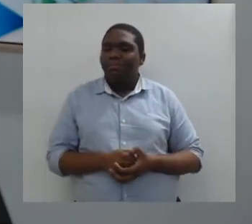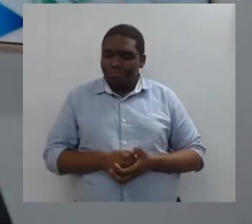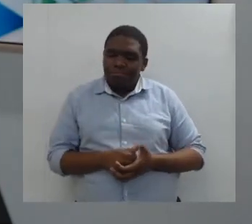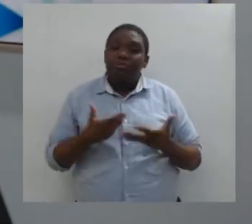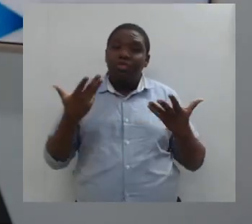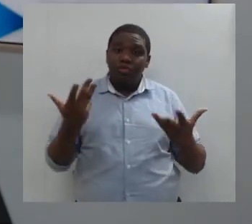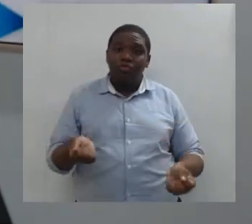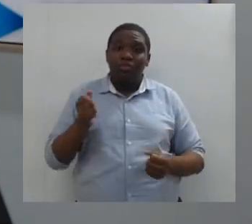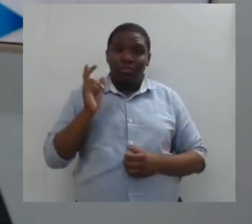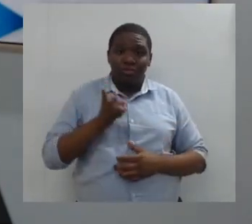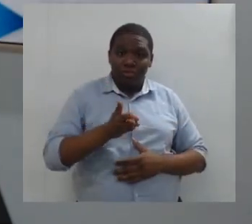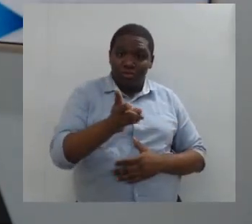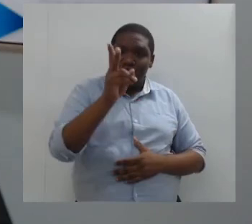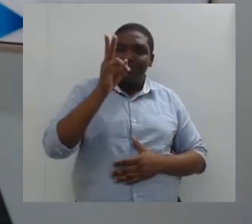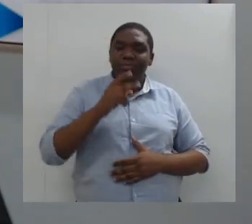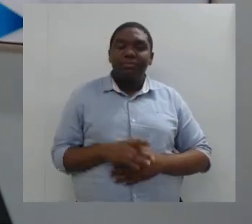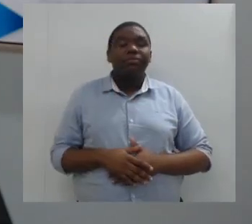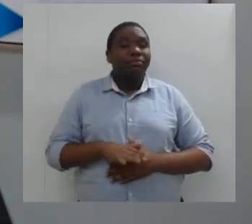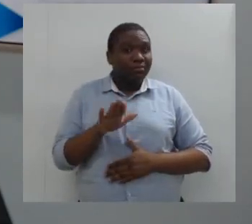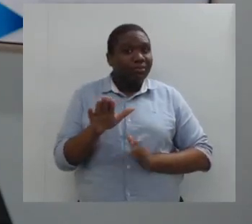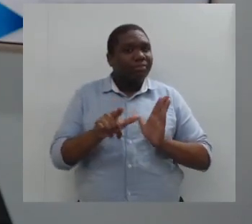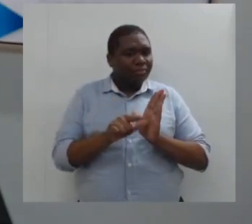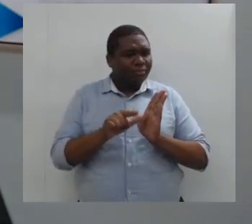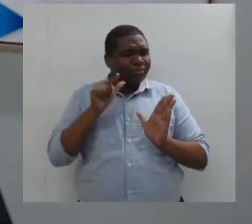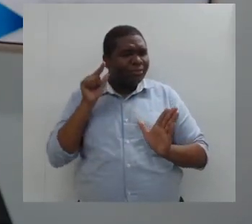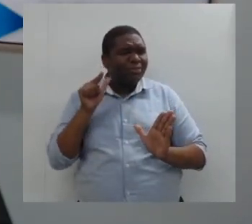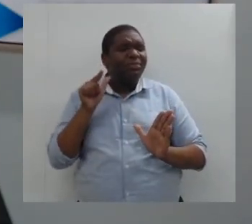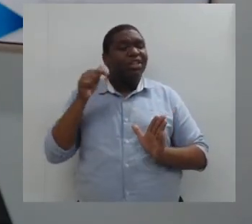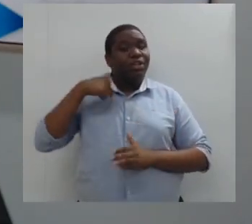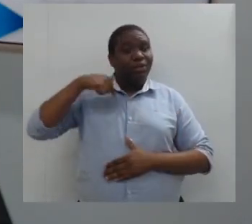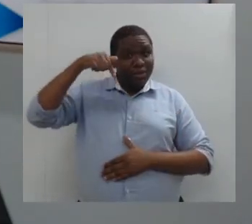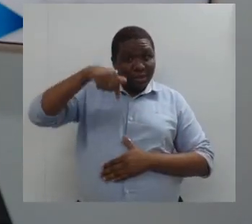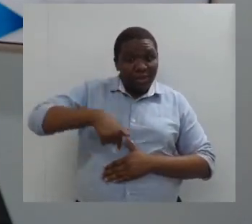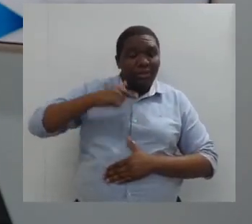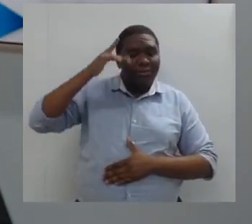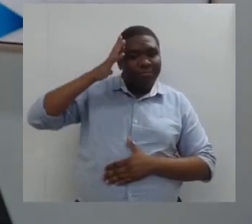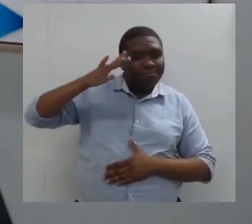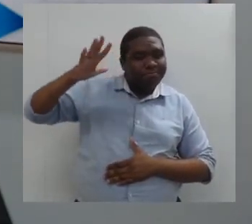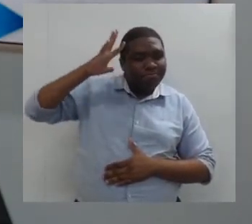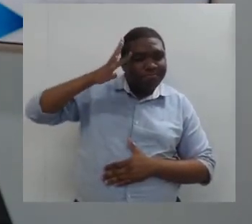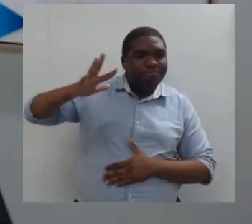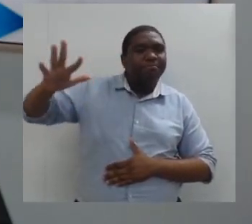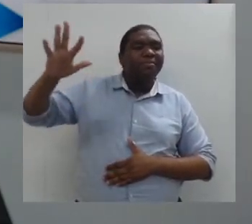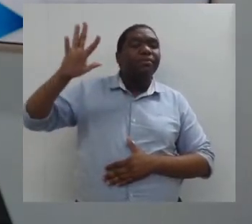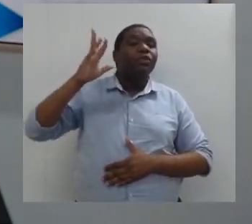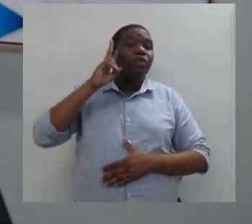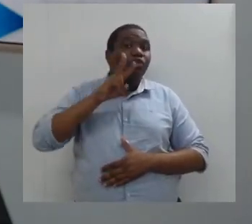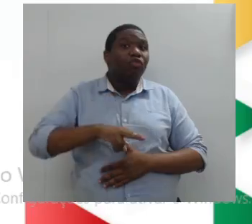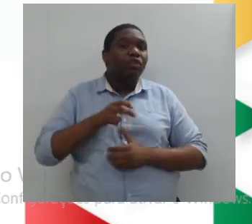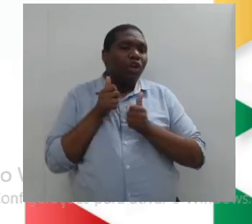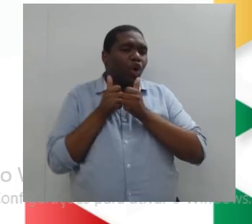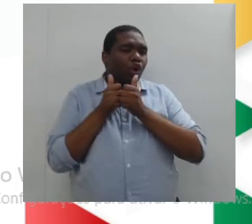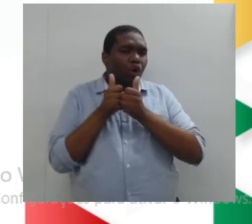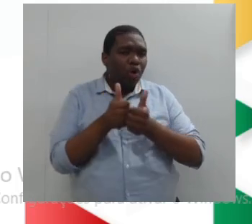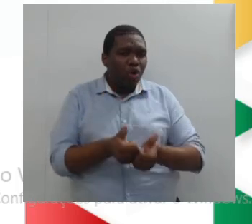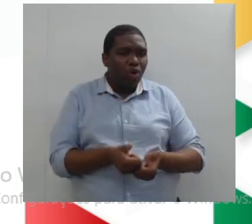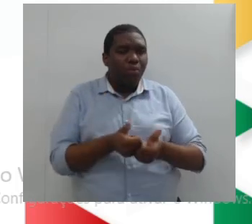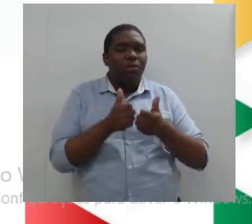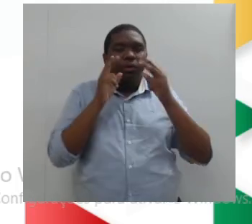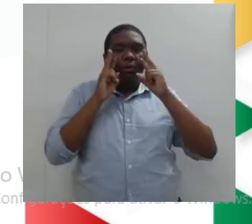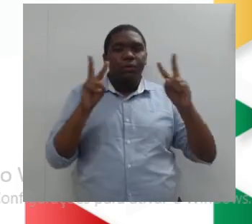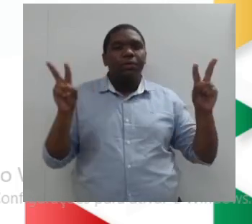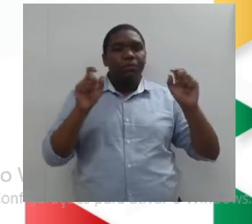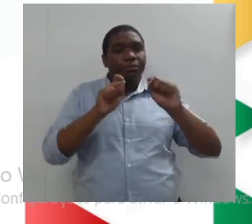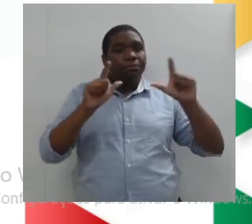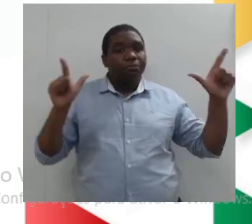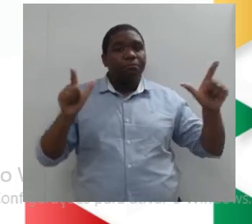em frente. Antes de mais nada, trago uma reflexão. Vamos lá, acompanhe comigo na tela.